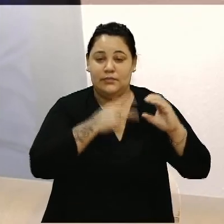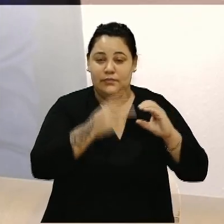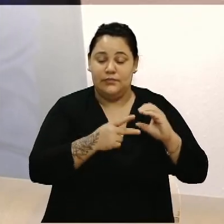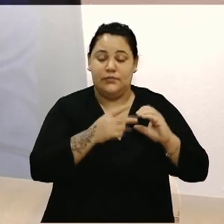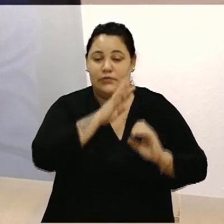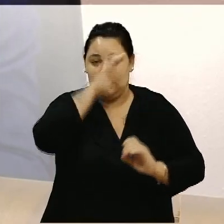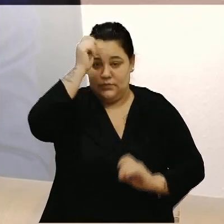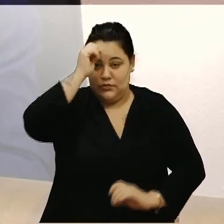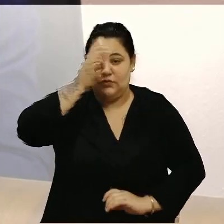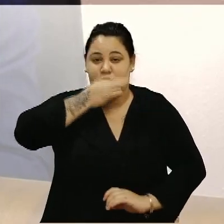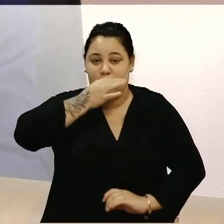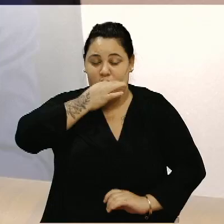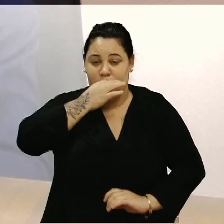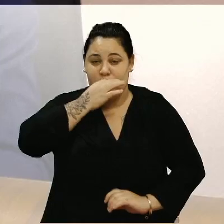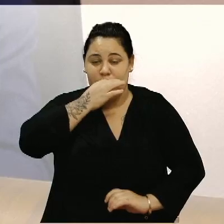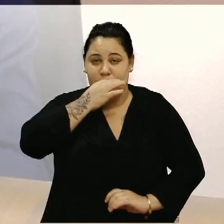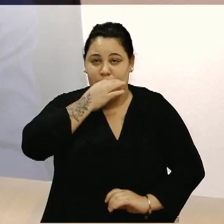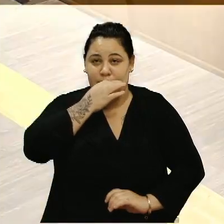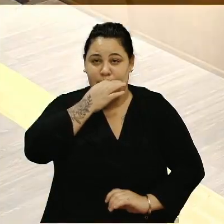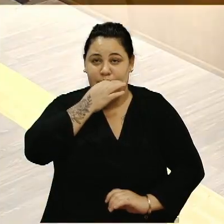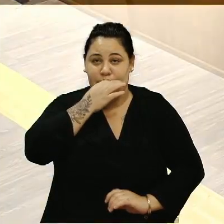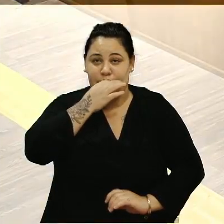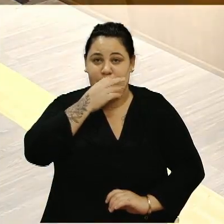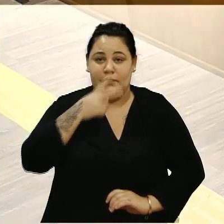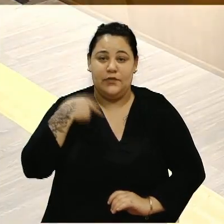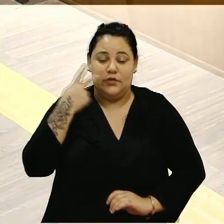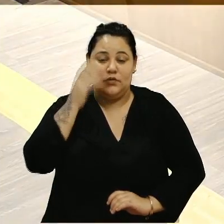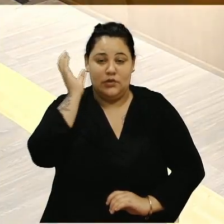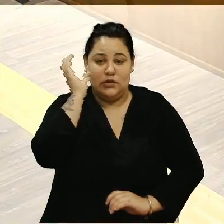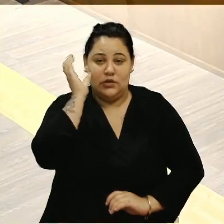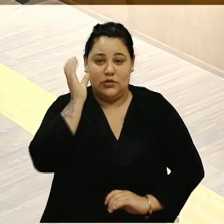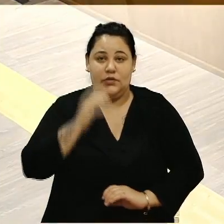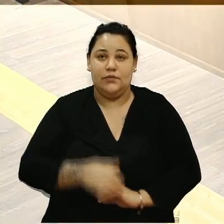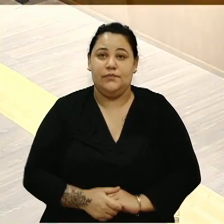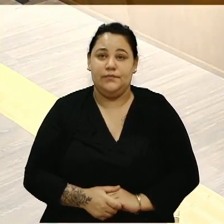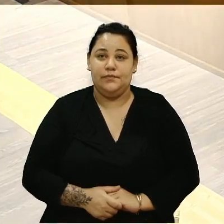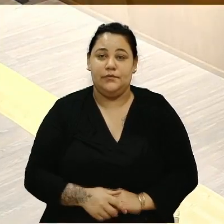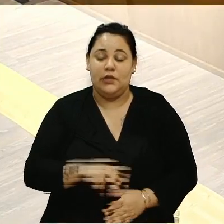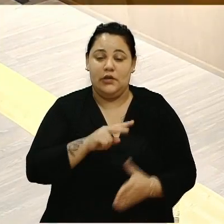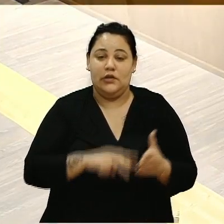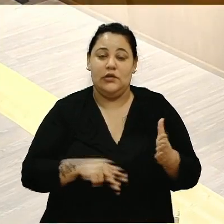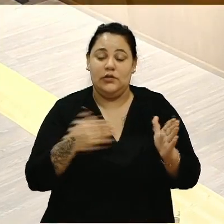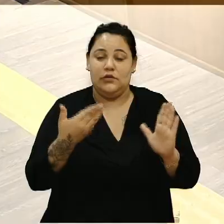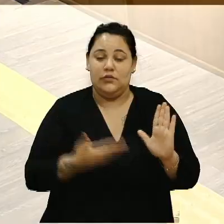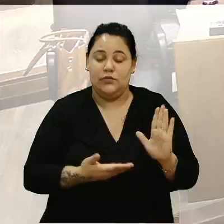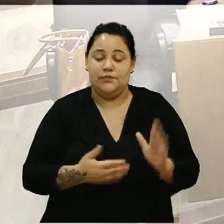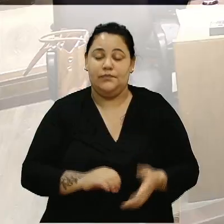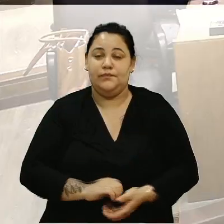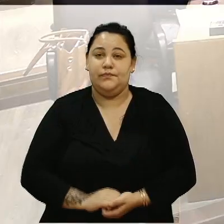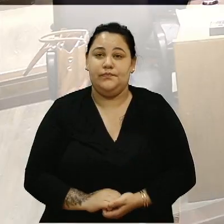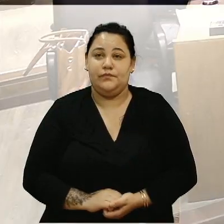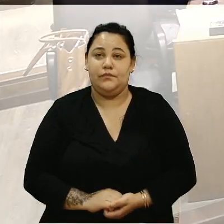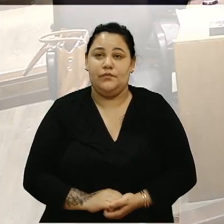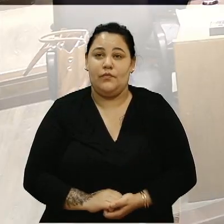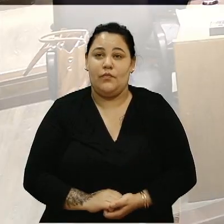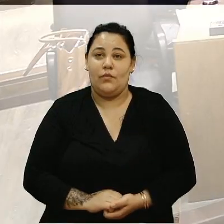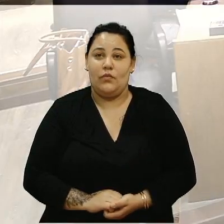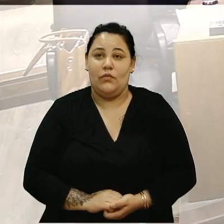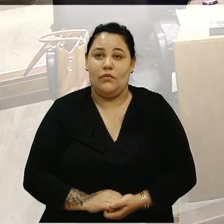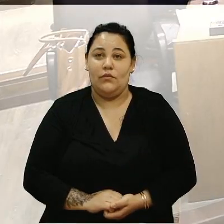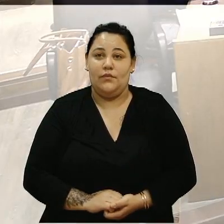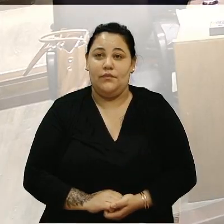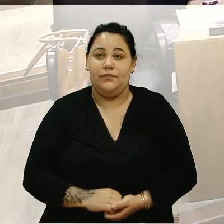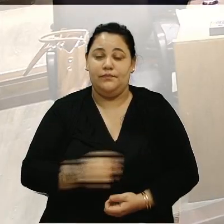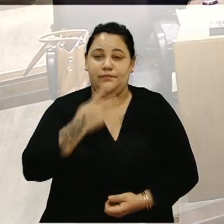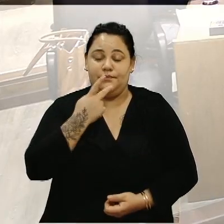do Sul. Relator, vereador Cadori, com a palavra o relator para a leitura do parecer. Referente